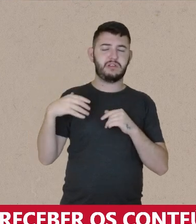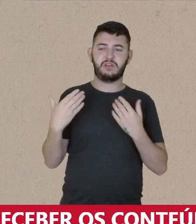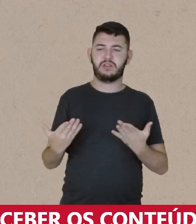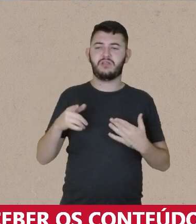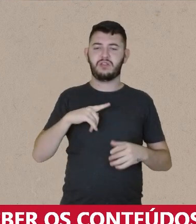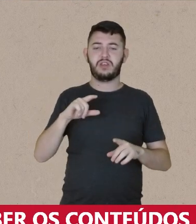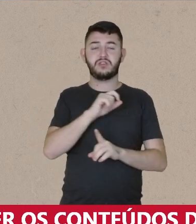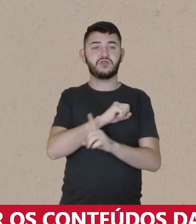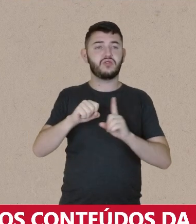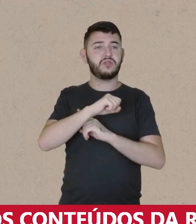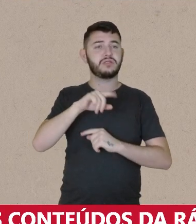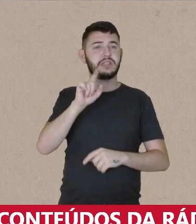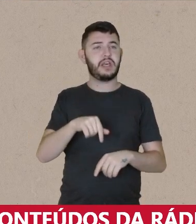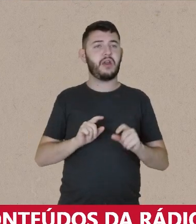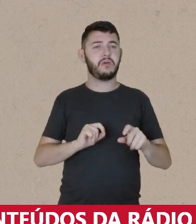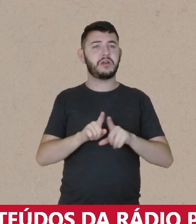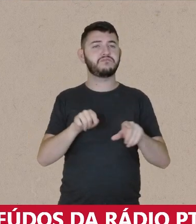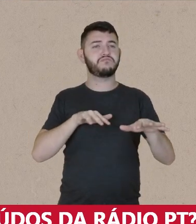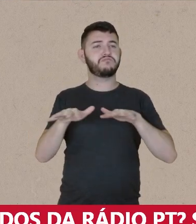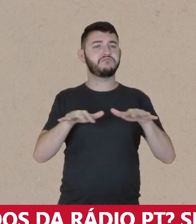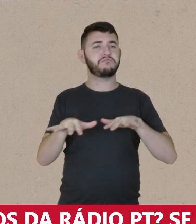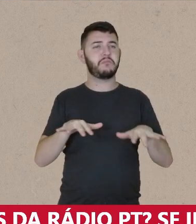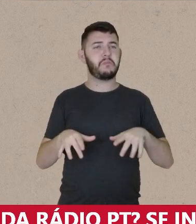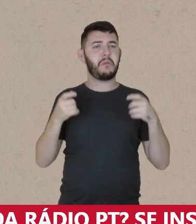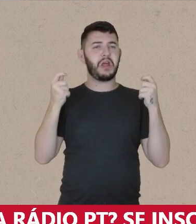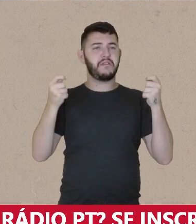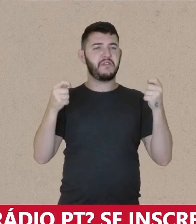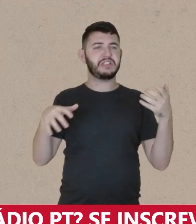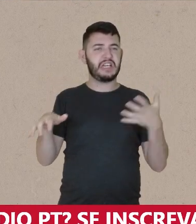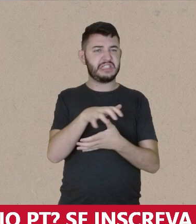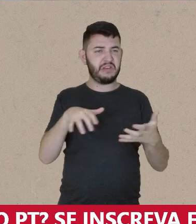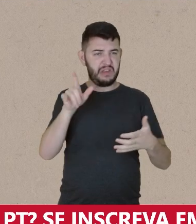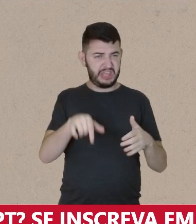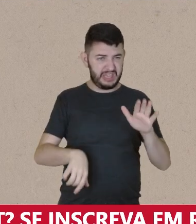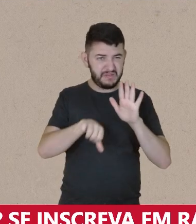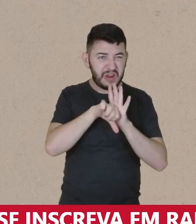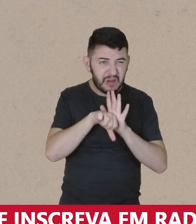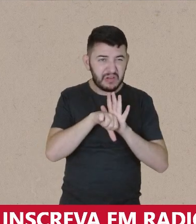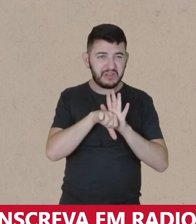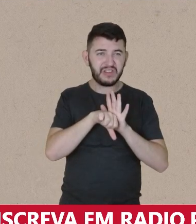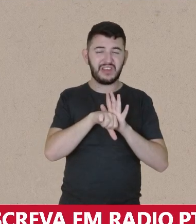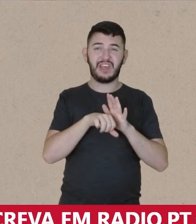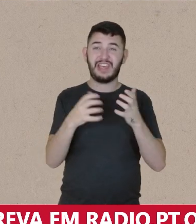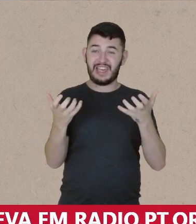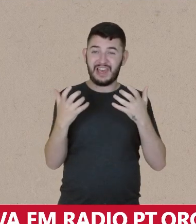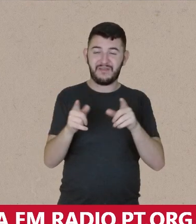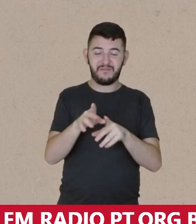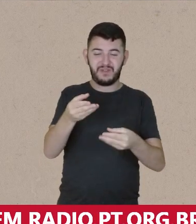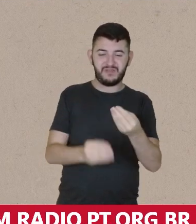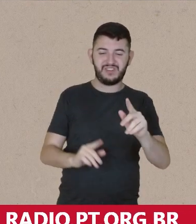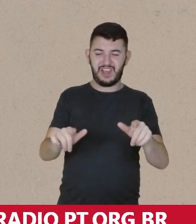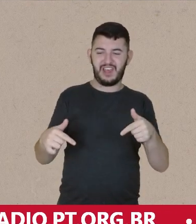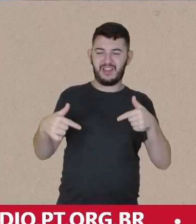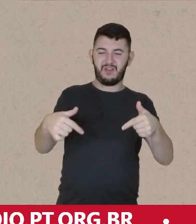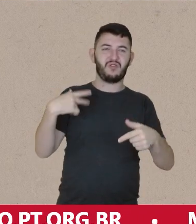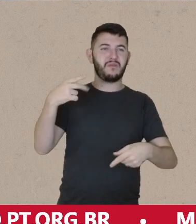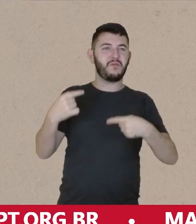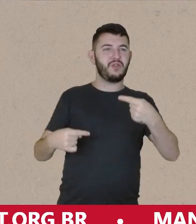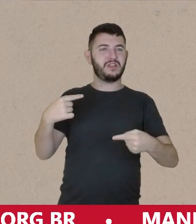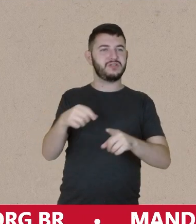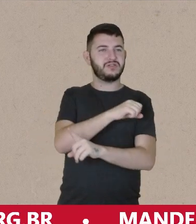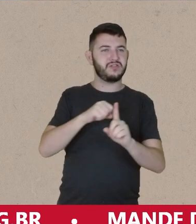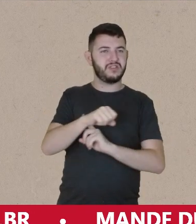sociais são criminosas. Criminalizar a luta política e social, impedir que se expresse a luta de